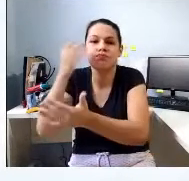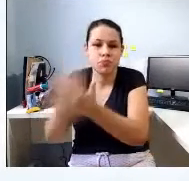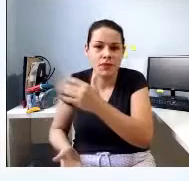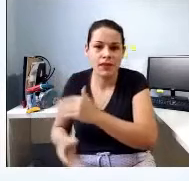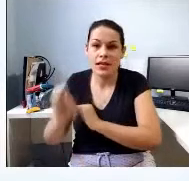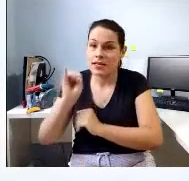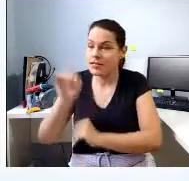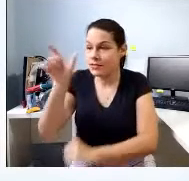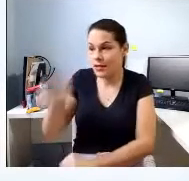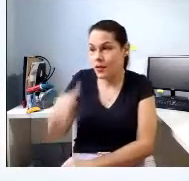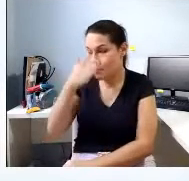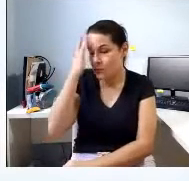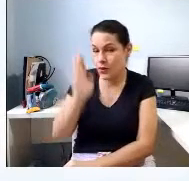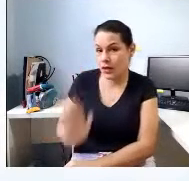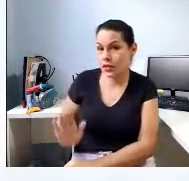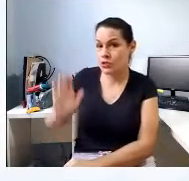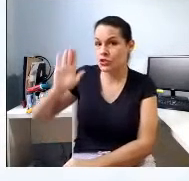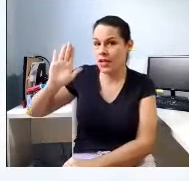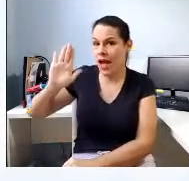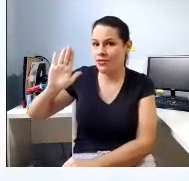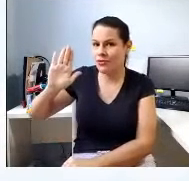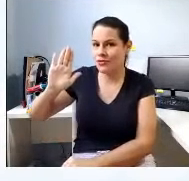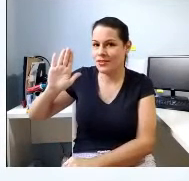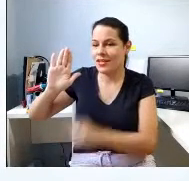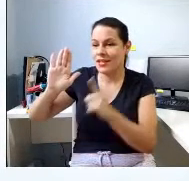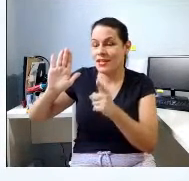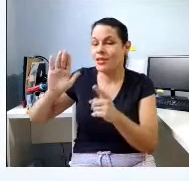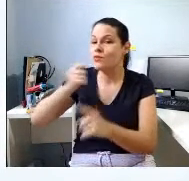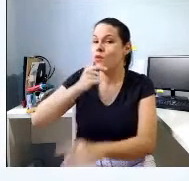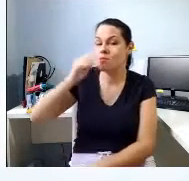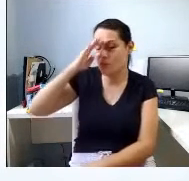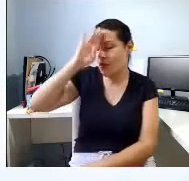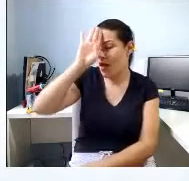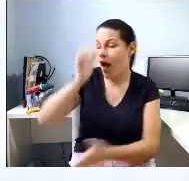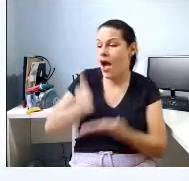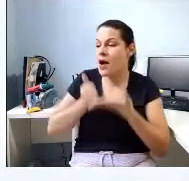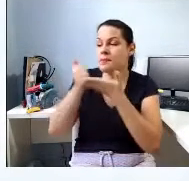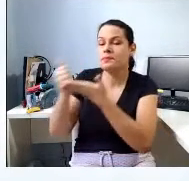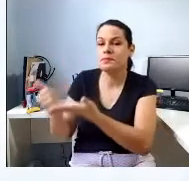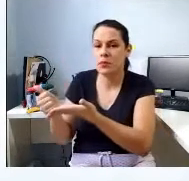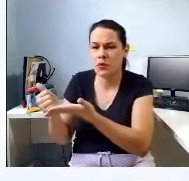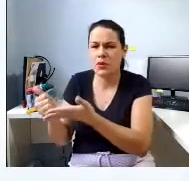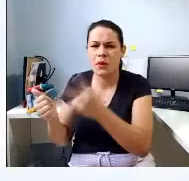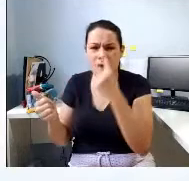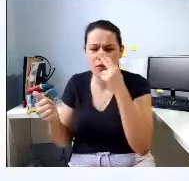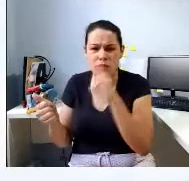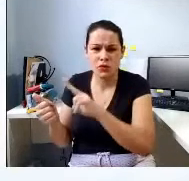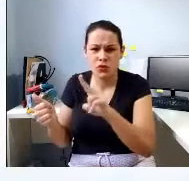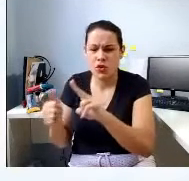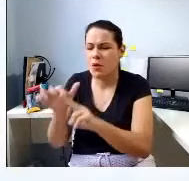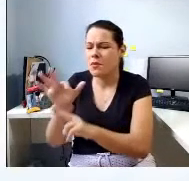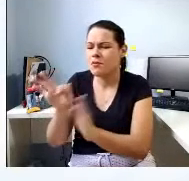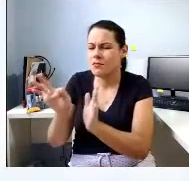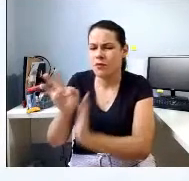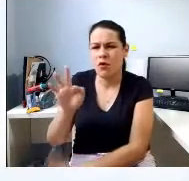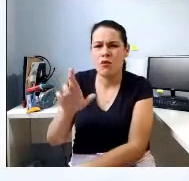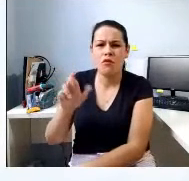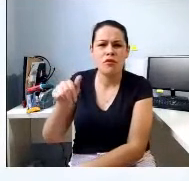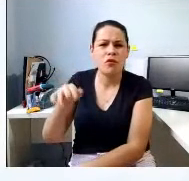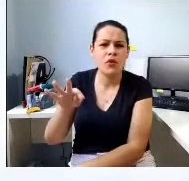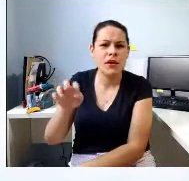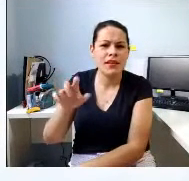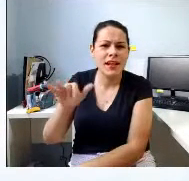e, em alguma medida, disputam agora, eu vou tentar me lembrar aqui, acho que o primeiro é Fortaleza, que disputa lá com o Capitão